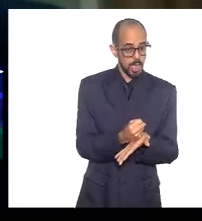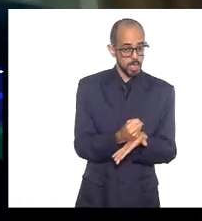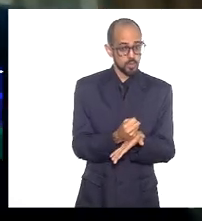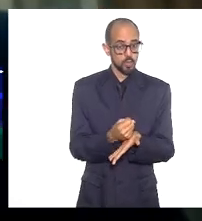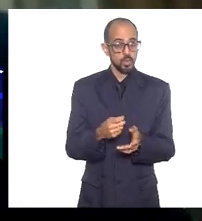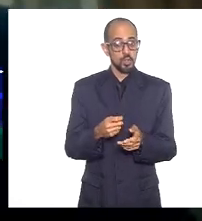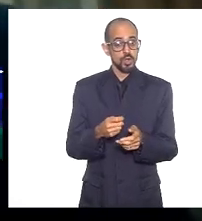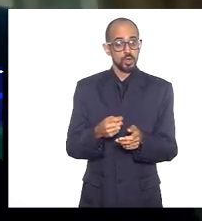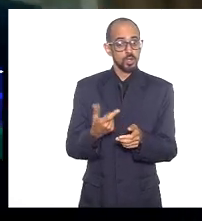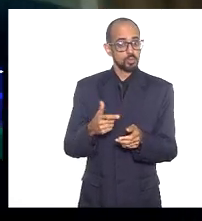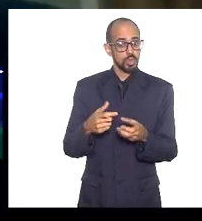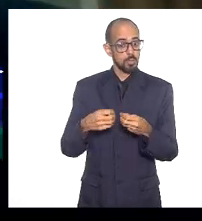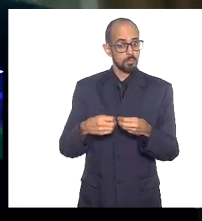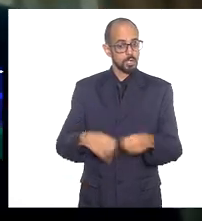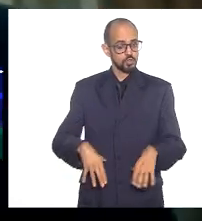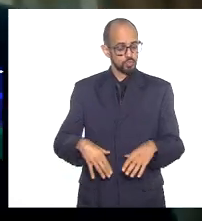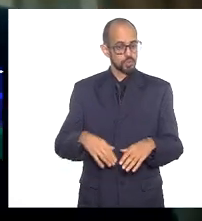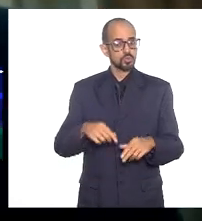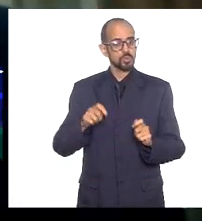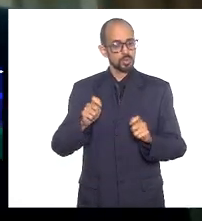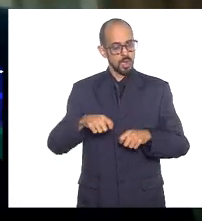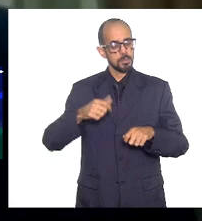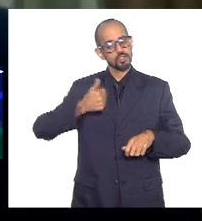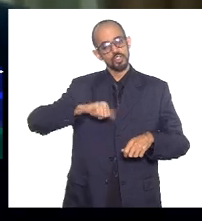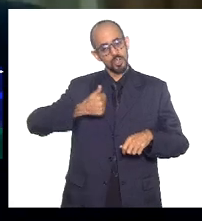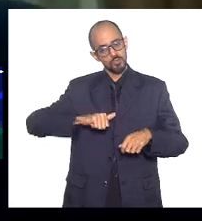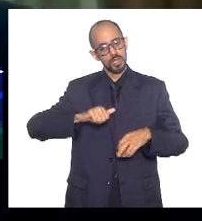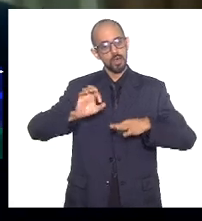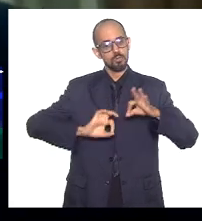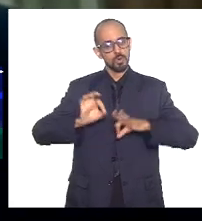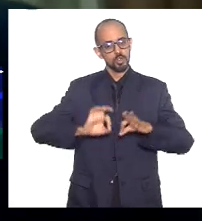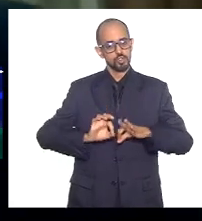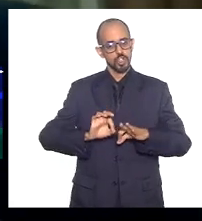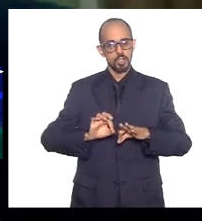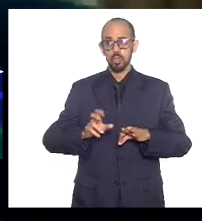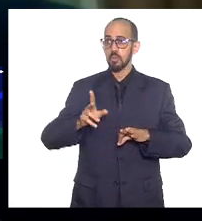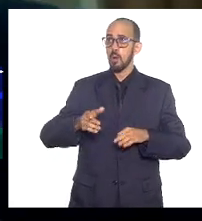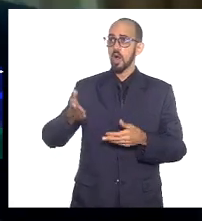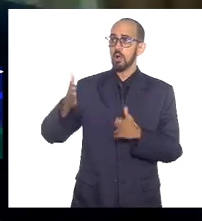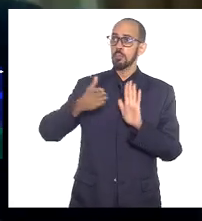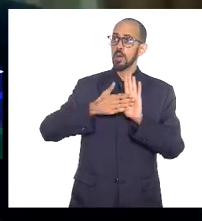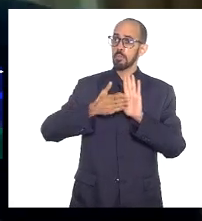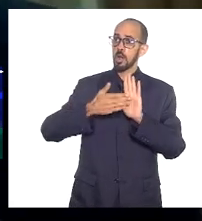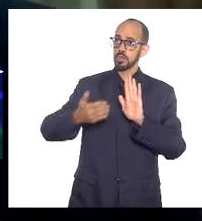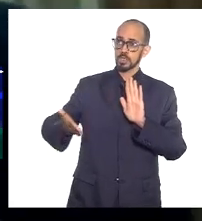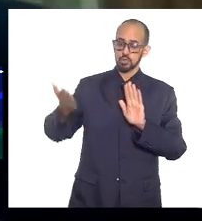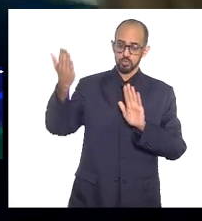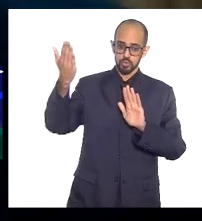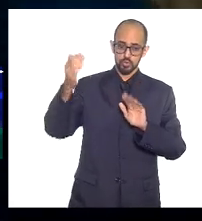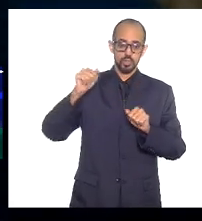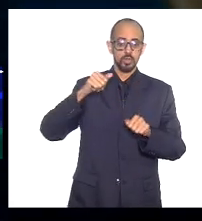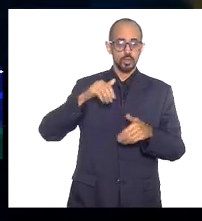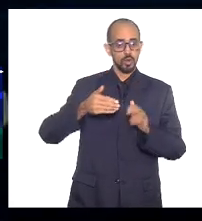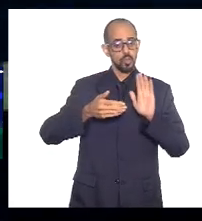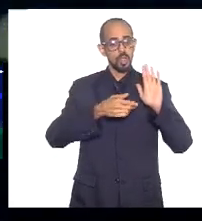analisamos o projeto e votamos ainda na última semana de junho, como proposto, Vossa Excelência, tem o compromisso da liderança do governo.